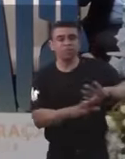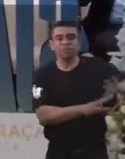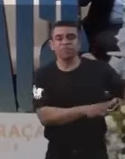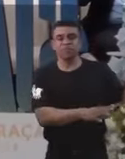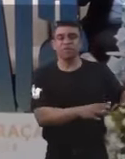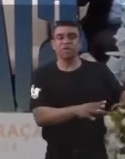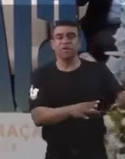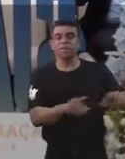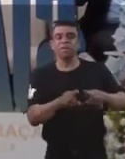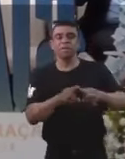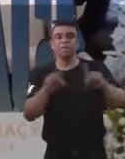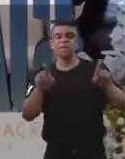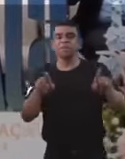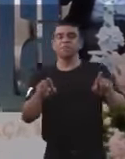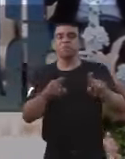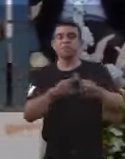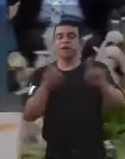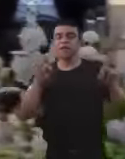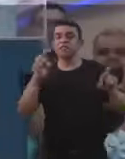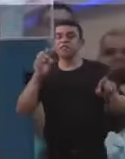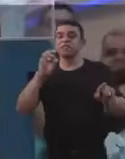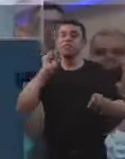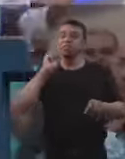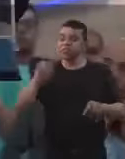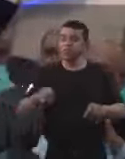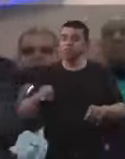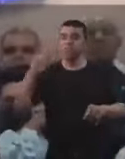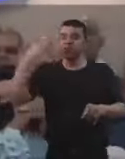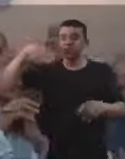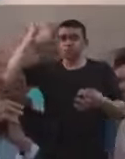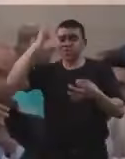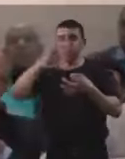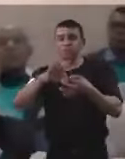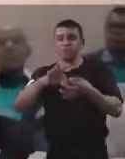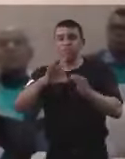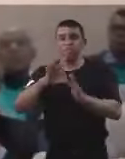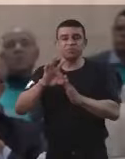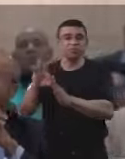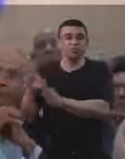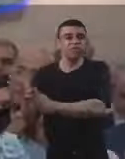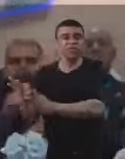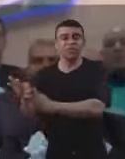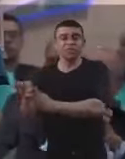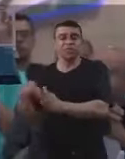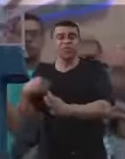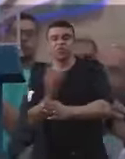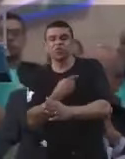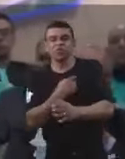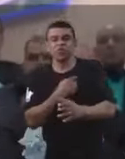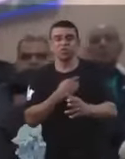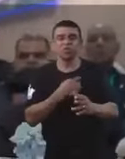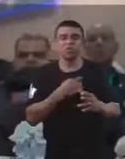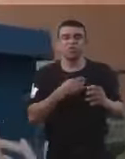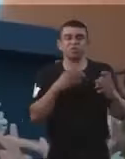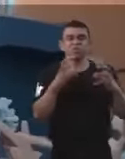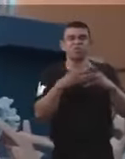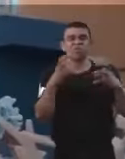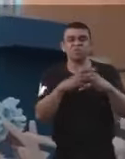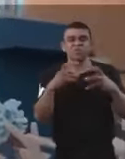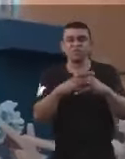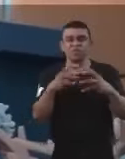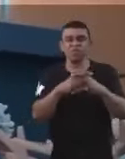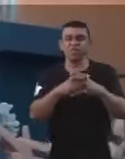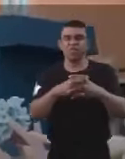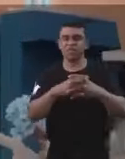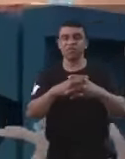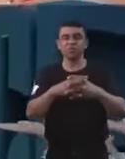somos soberbos, somos contendeiros, somos os inimigos da graça. Tu lembra de Atos 9, Paulo, que é o mesmo